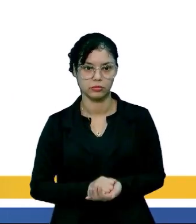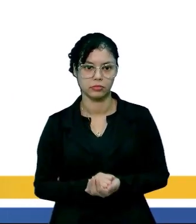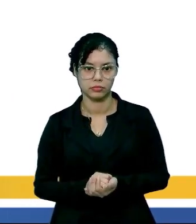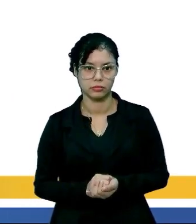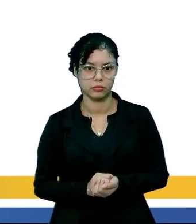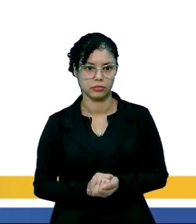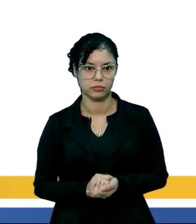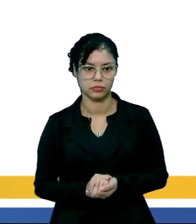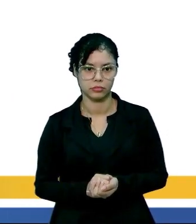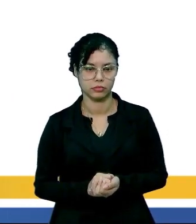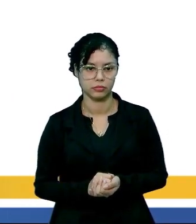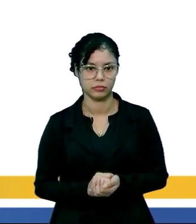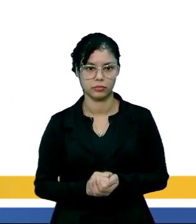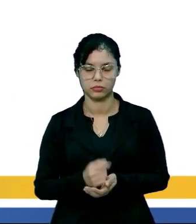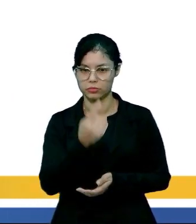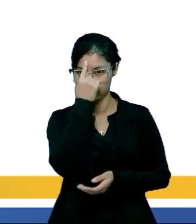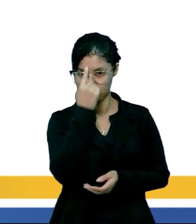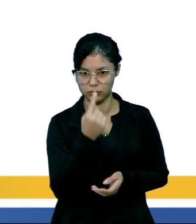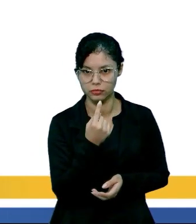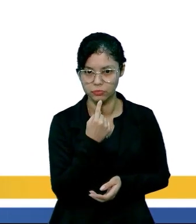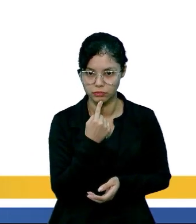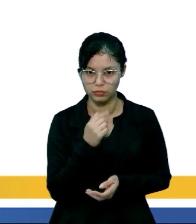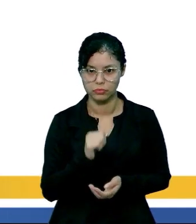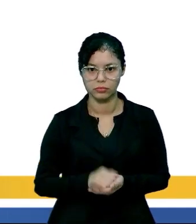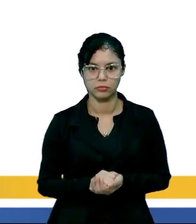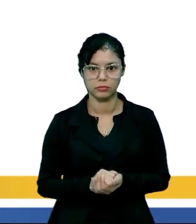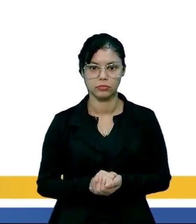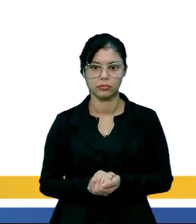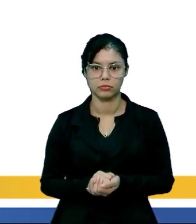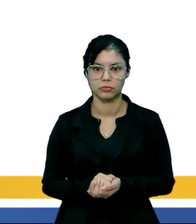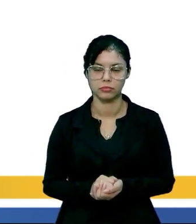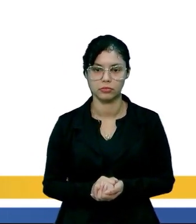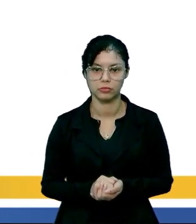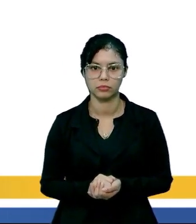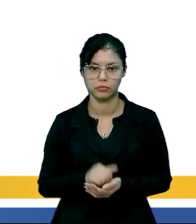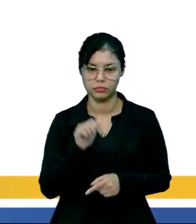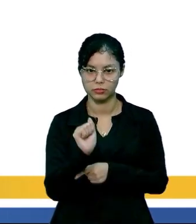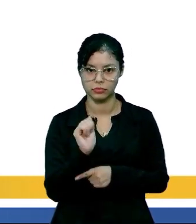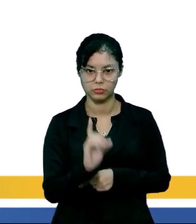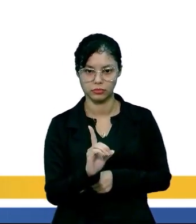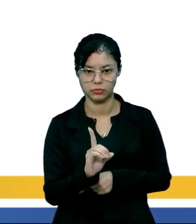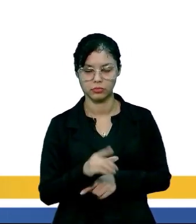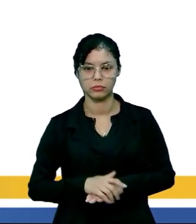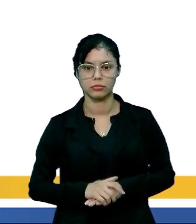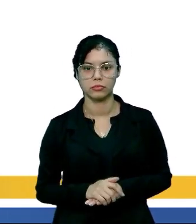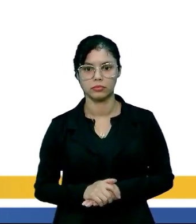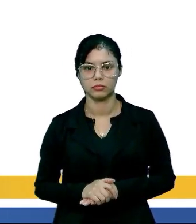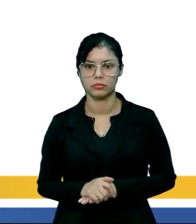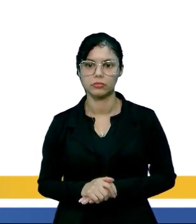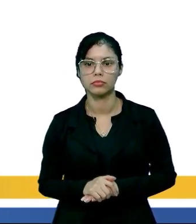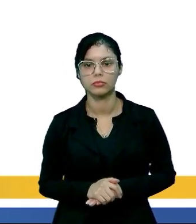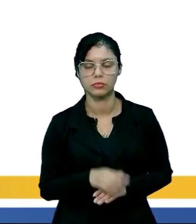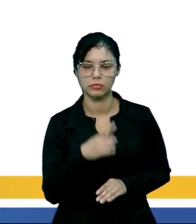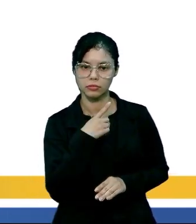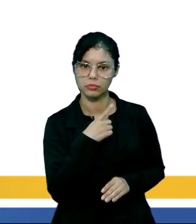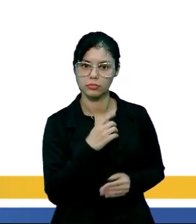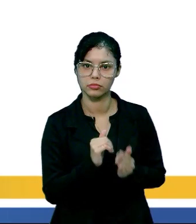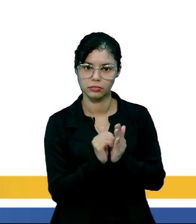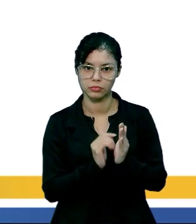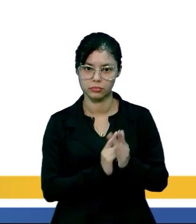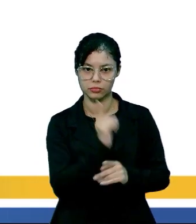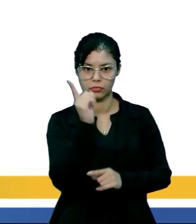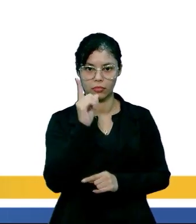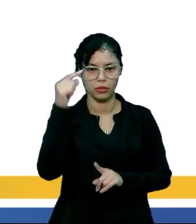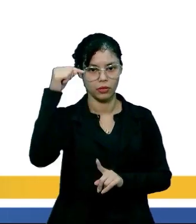não está mostrando aqui, na frente e atrás, na linha imaginária, o AD. Temos ali, subindo